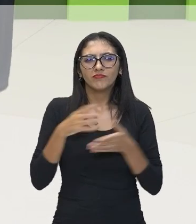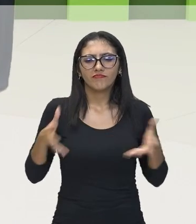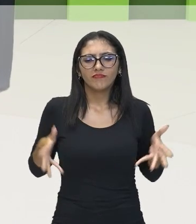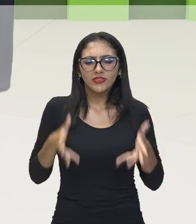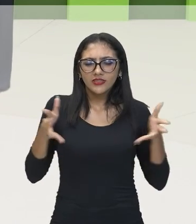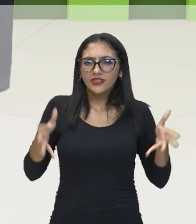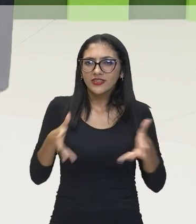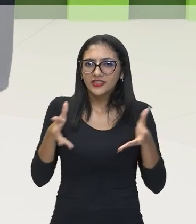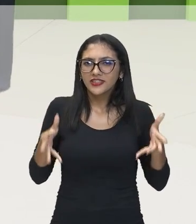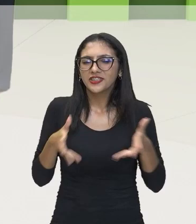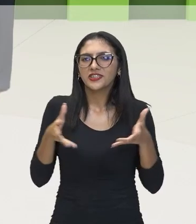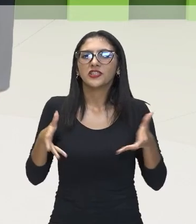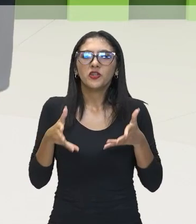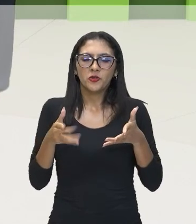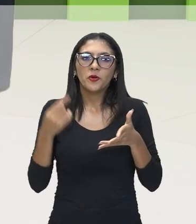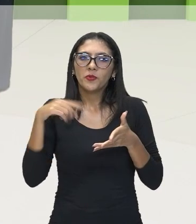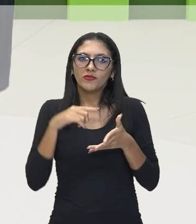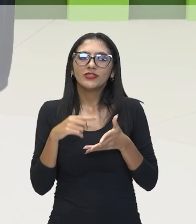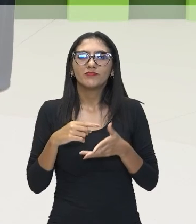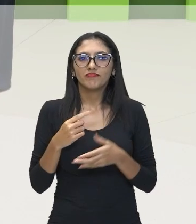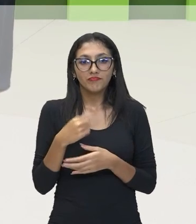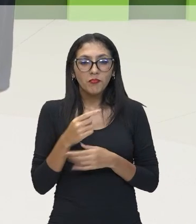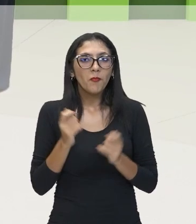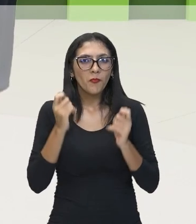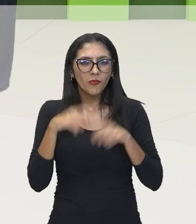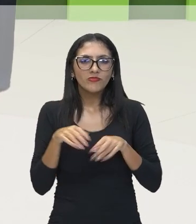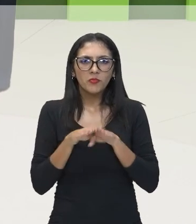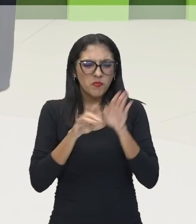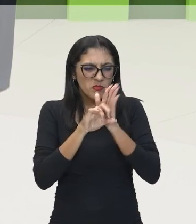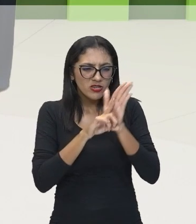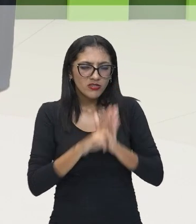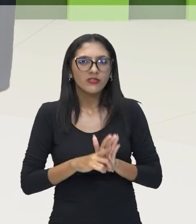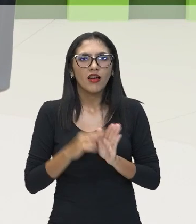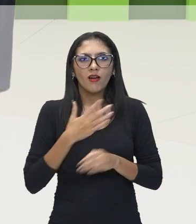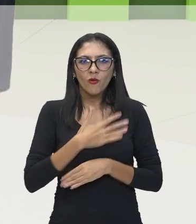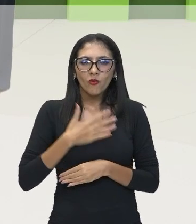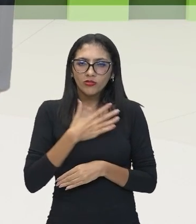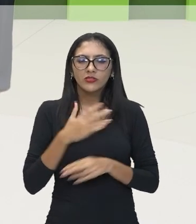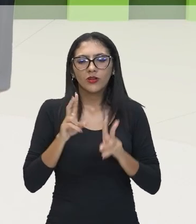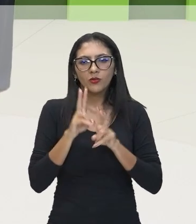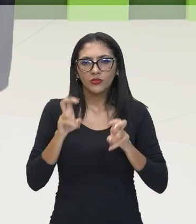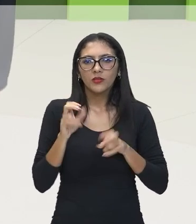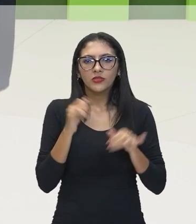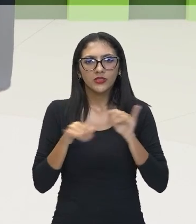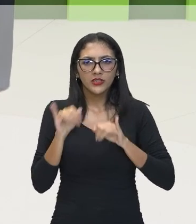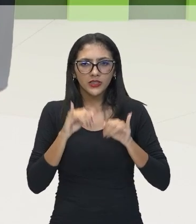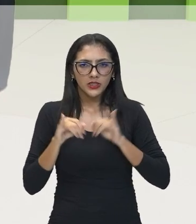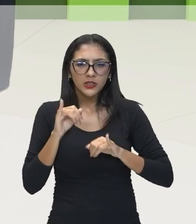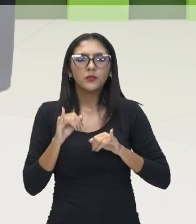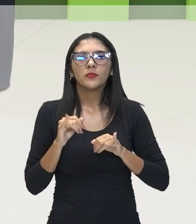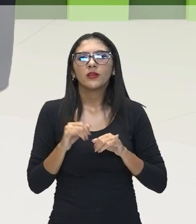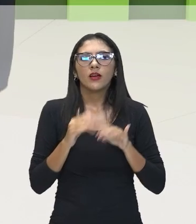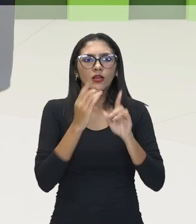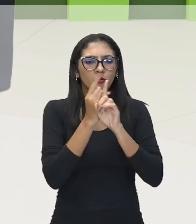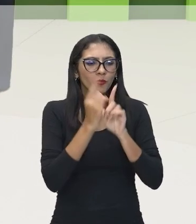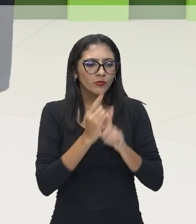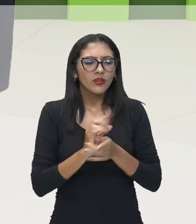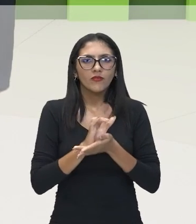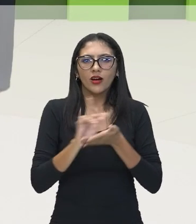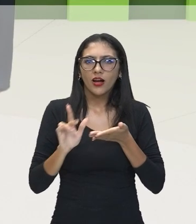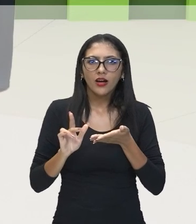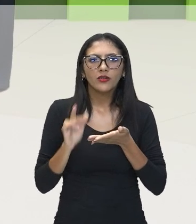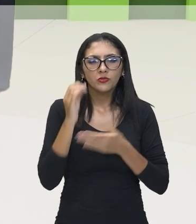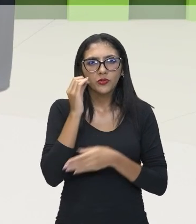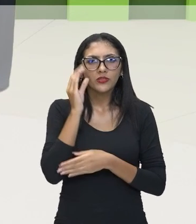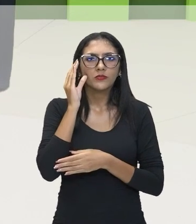um empurrãozinho para que a gente também possa ser pesquisadora, para que a gente também possa desenvolver, descobrir coisas novas